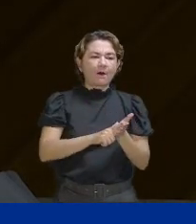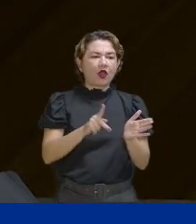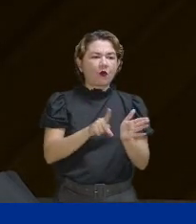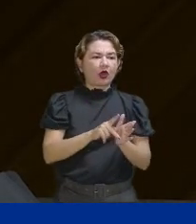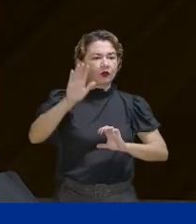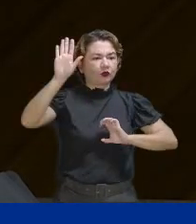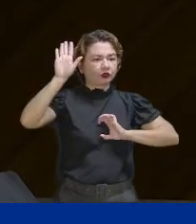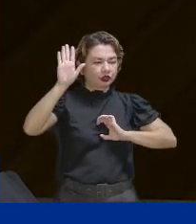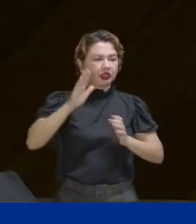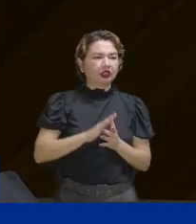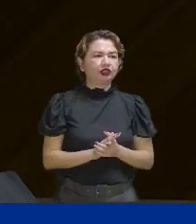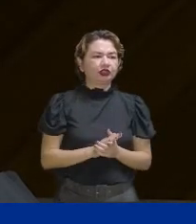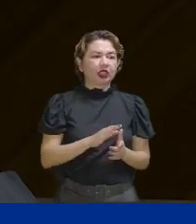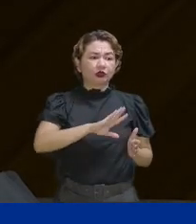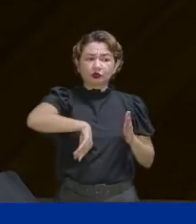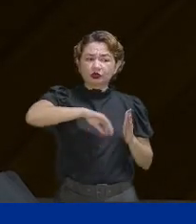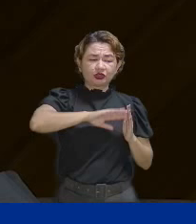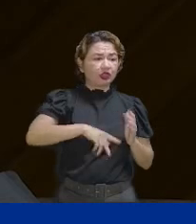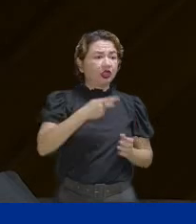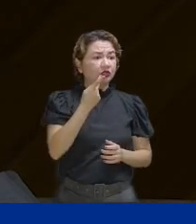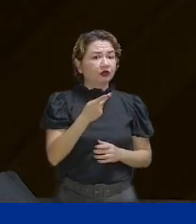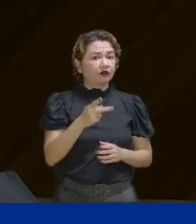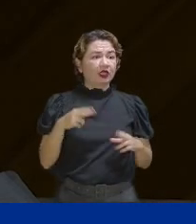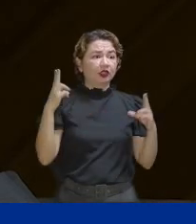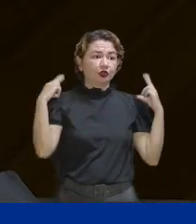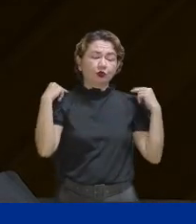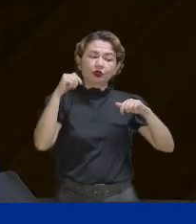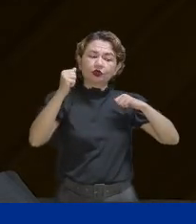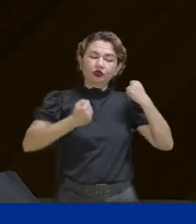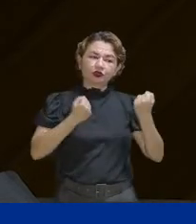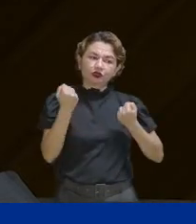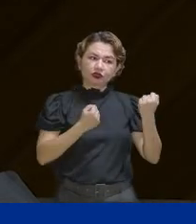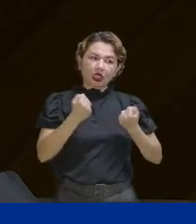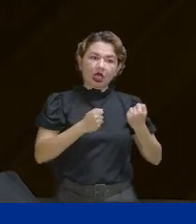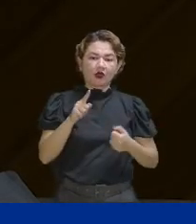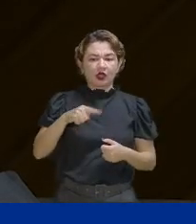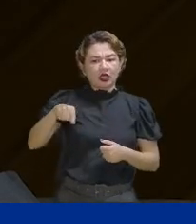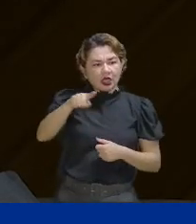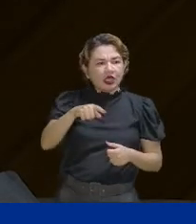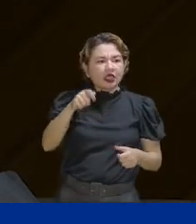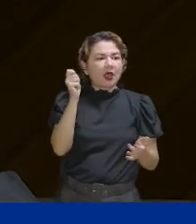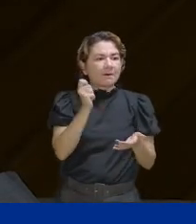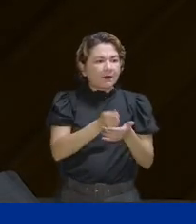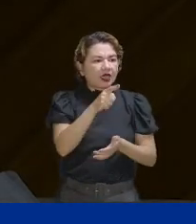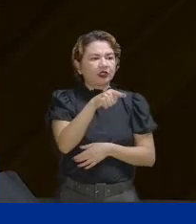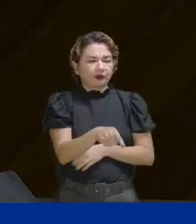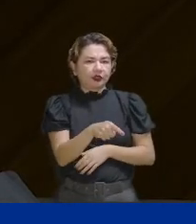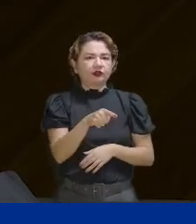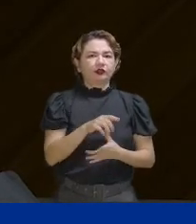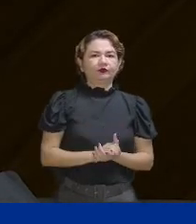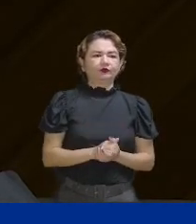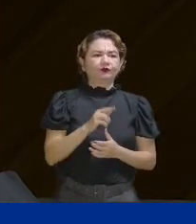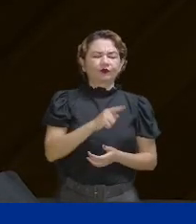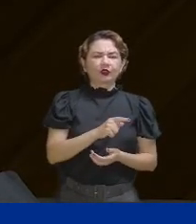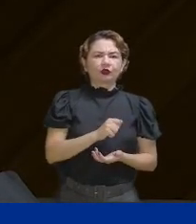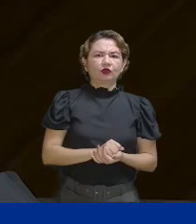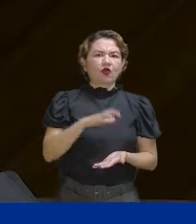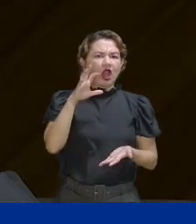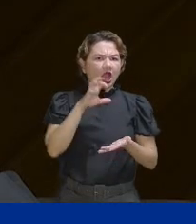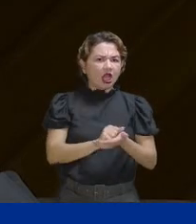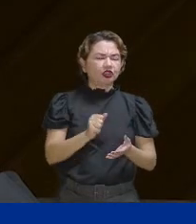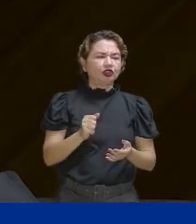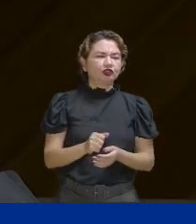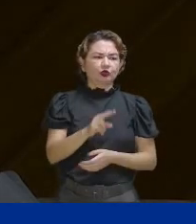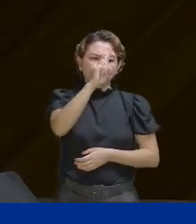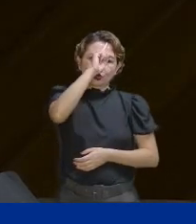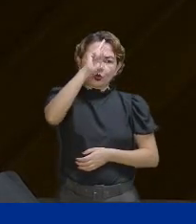de pararem, diz que tu trabalha como motorista e eles estão te pagando pela corrida. Tu tens cadastro no Uber? Se tiver, tu